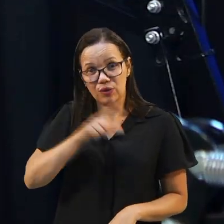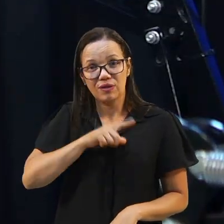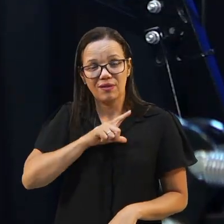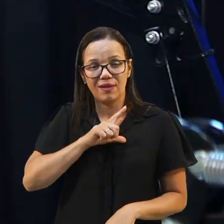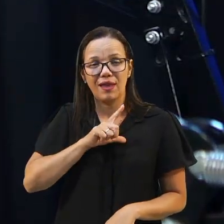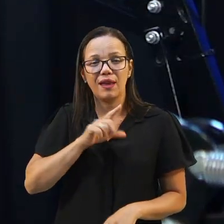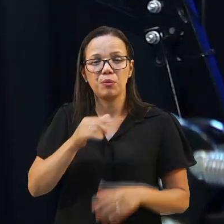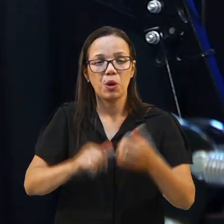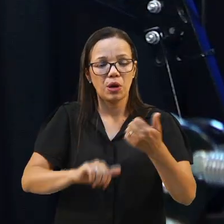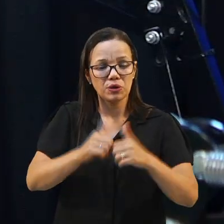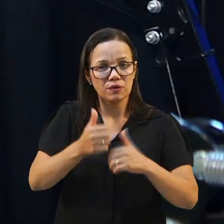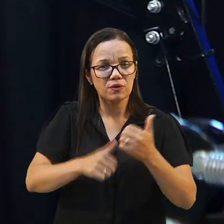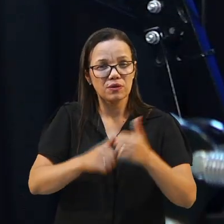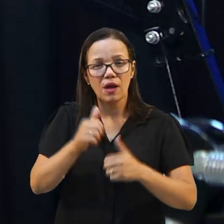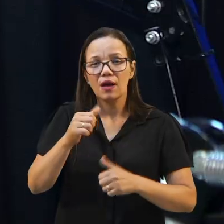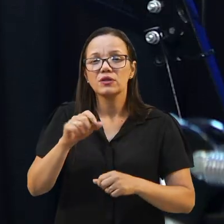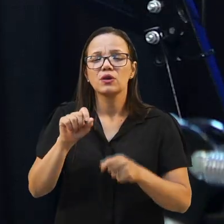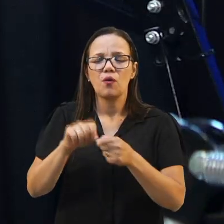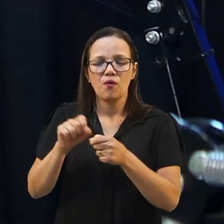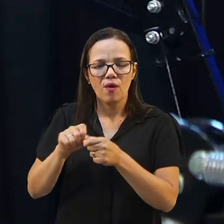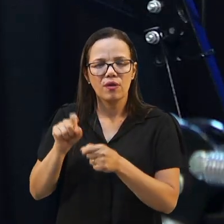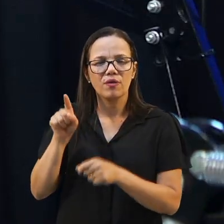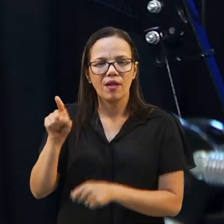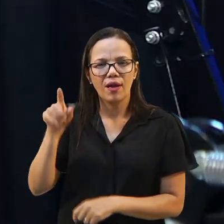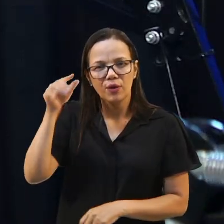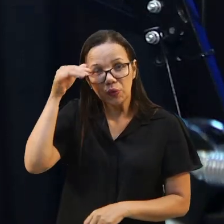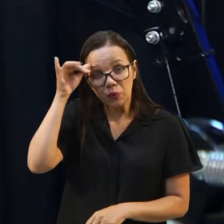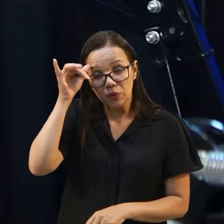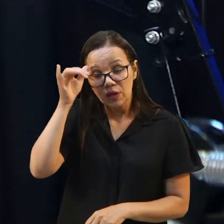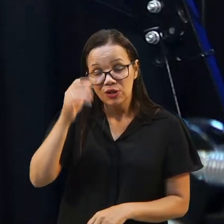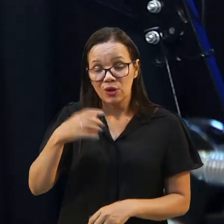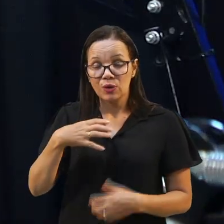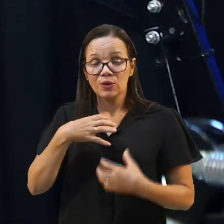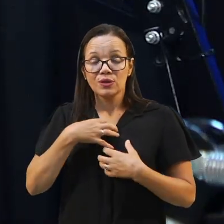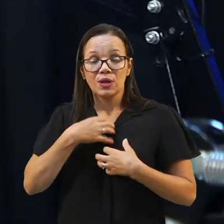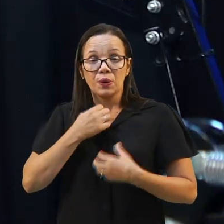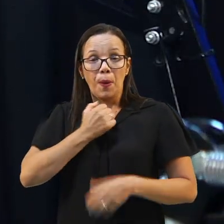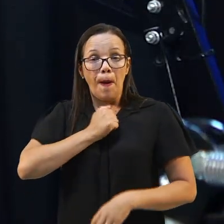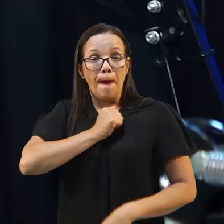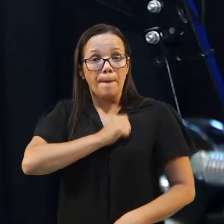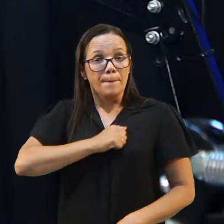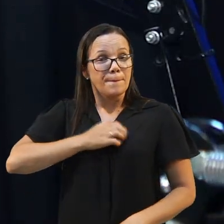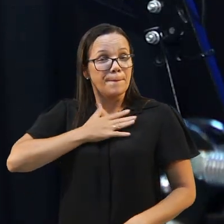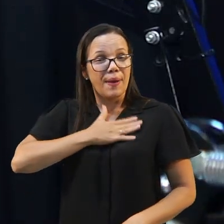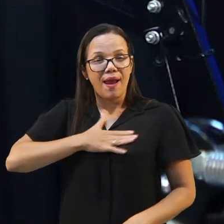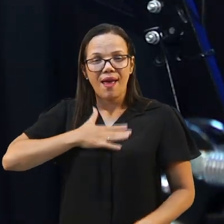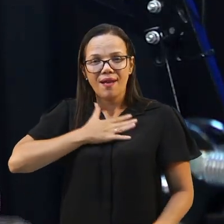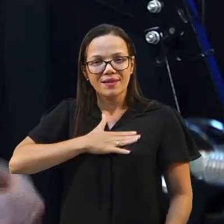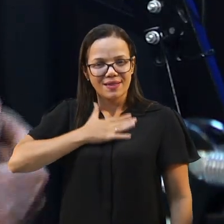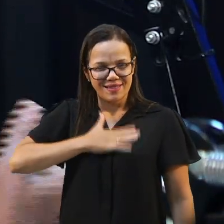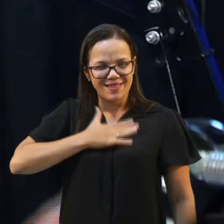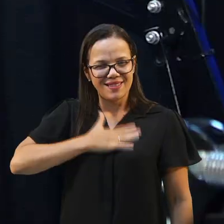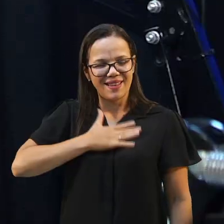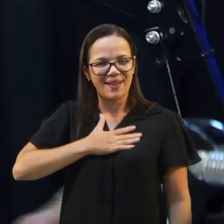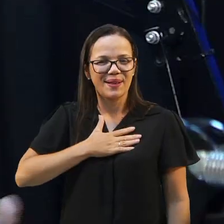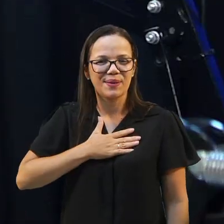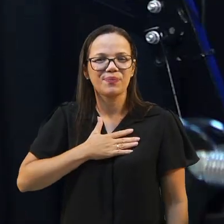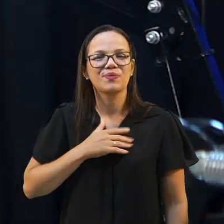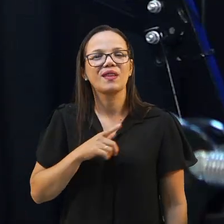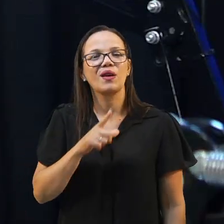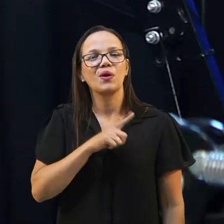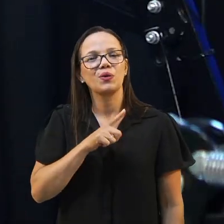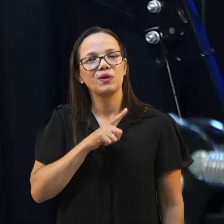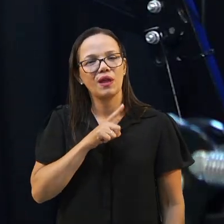eu tenho atividades no sítio que me dão prazer, e eu tenho atividades